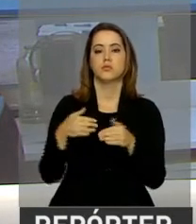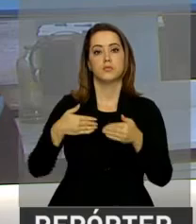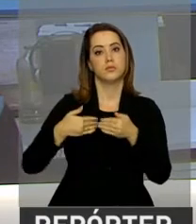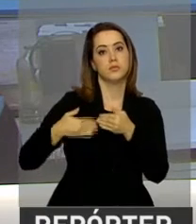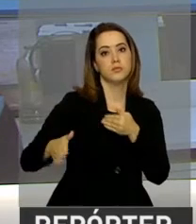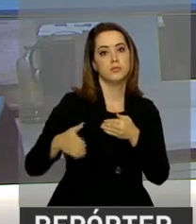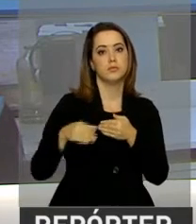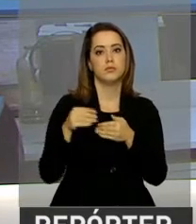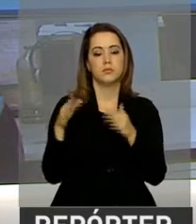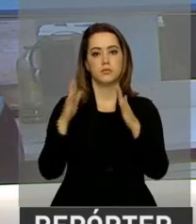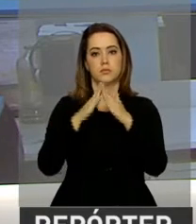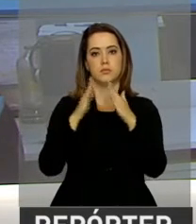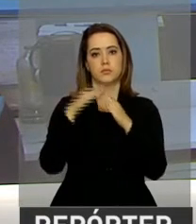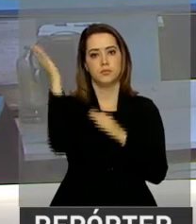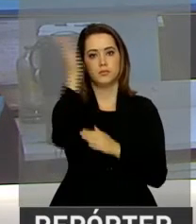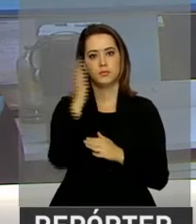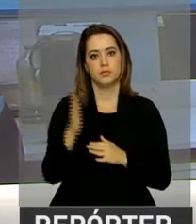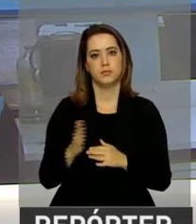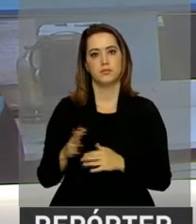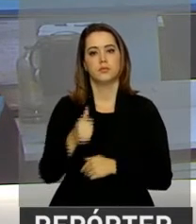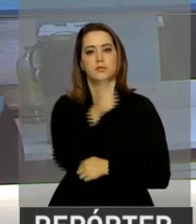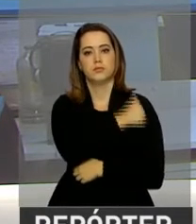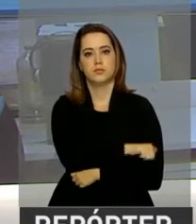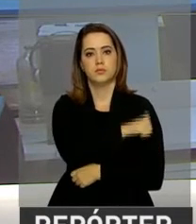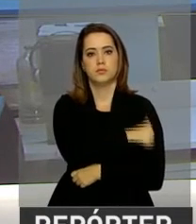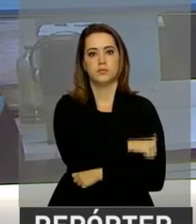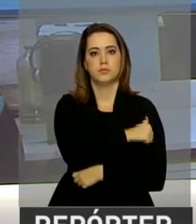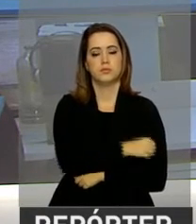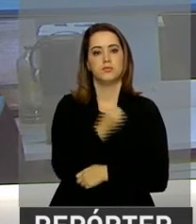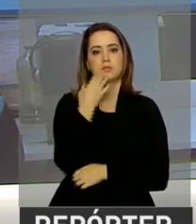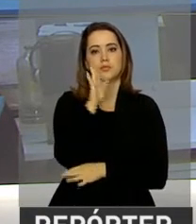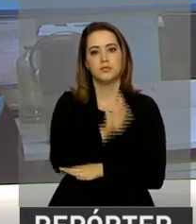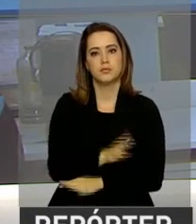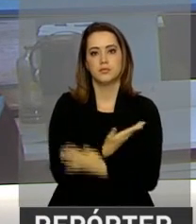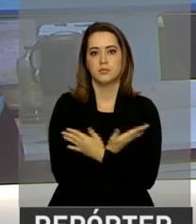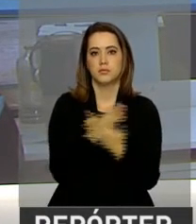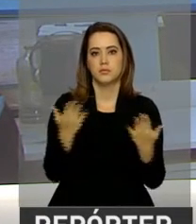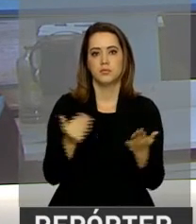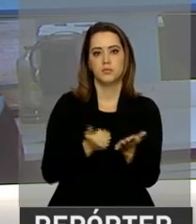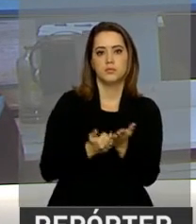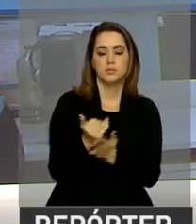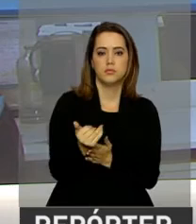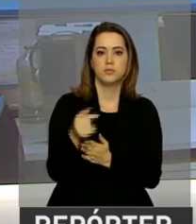jornalistas logo após a inauguração da Casa Brasil lá no Rio de Janeiro. Uma boa tarde